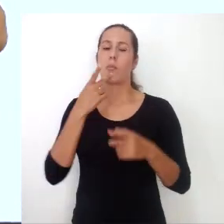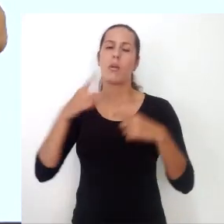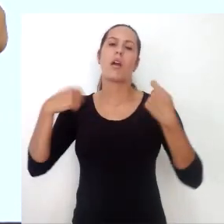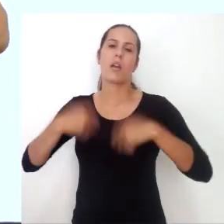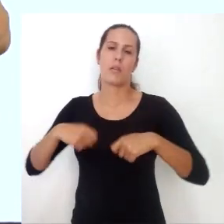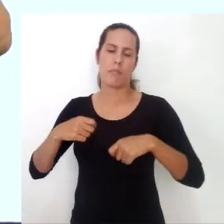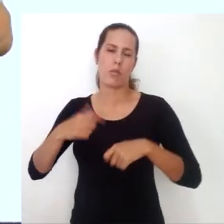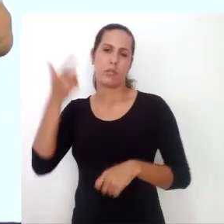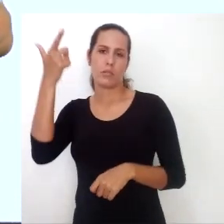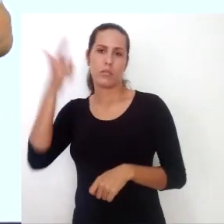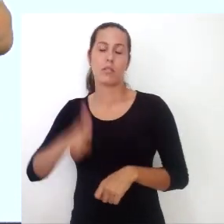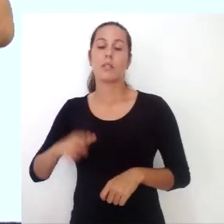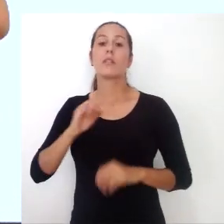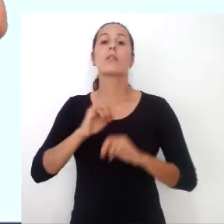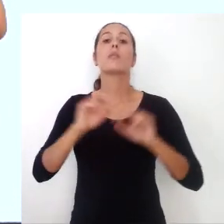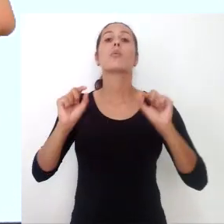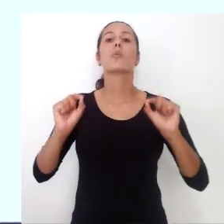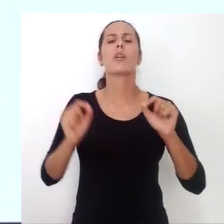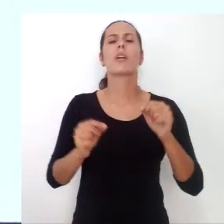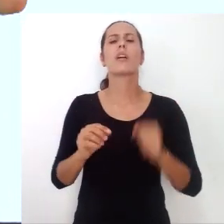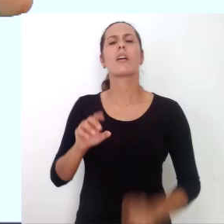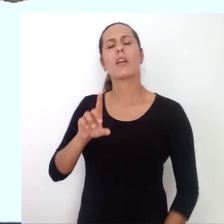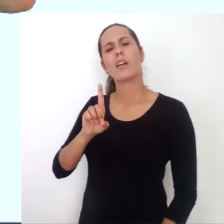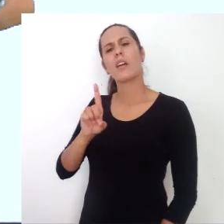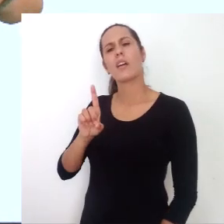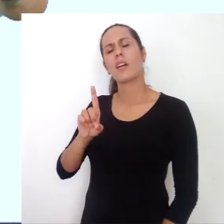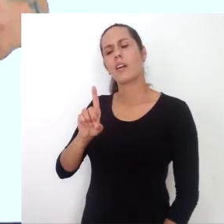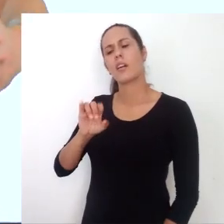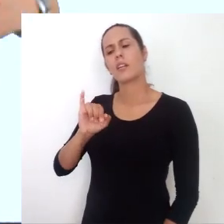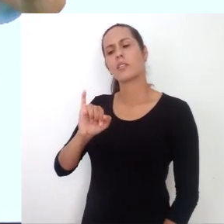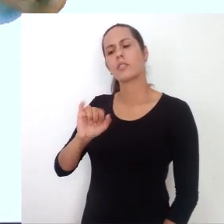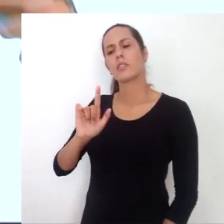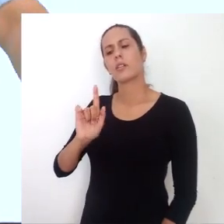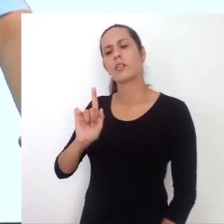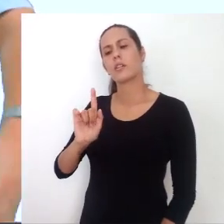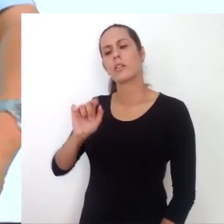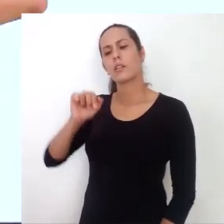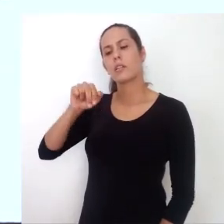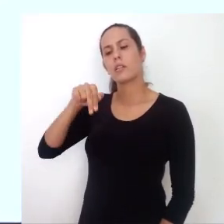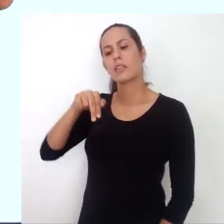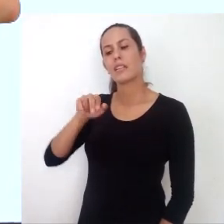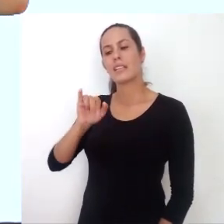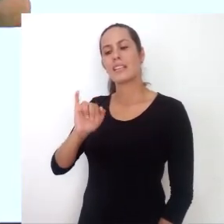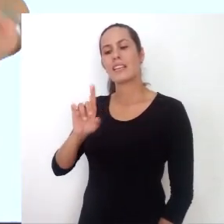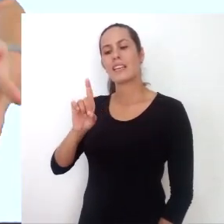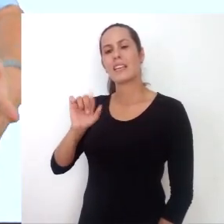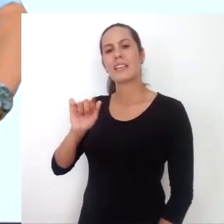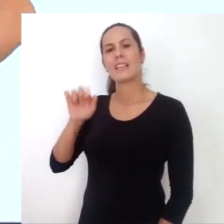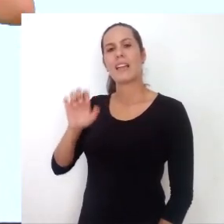pela questão da necessidade, o que é dignidade humana,